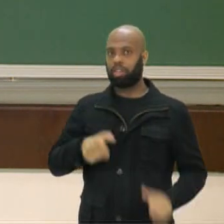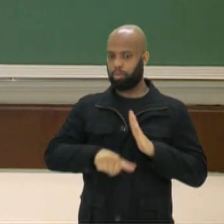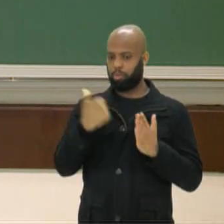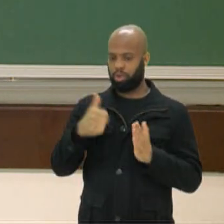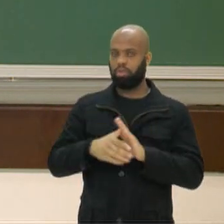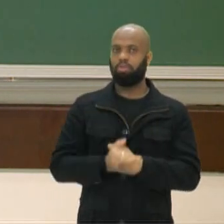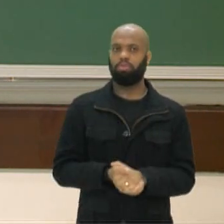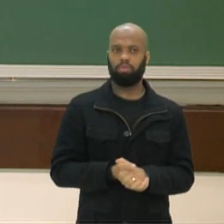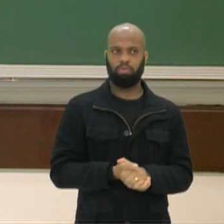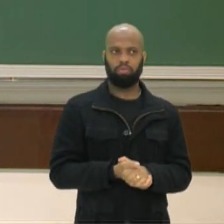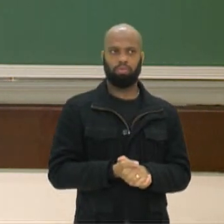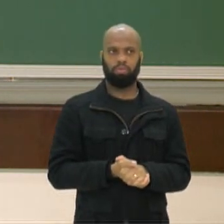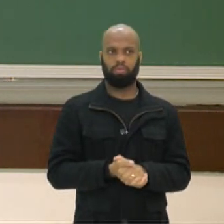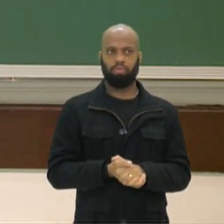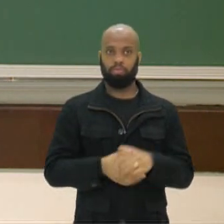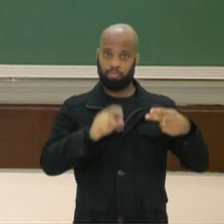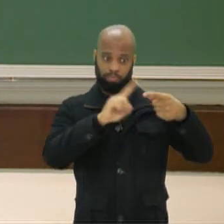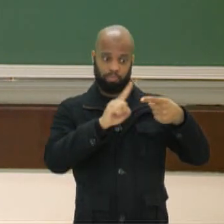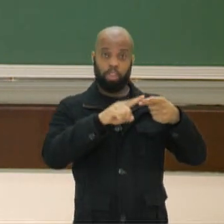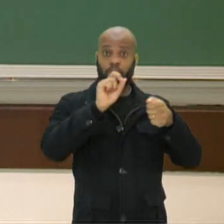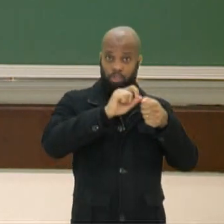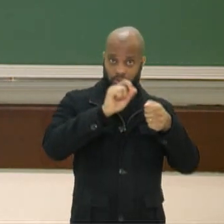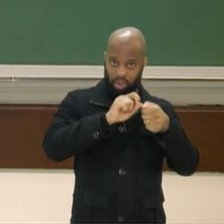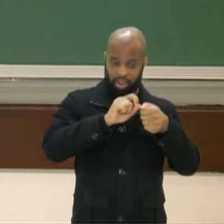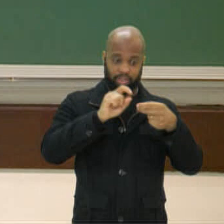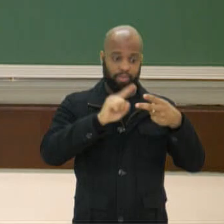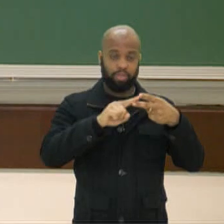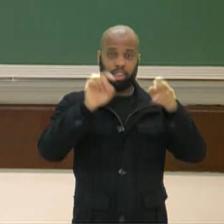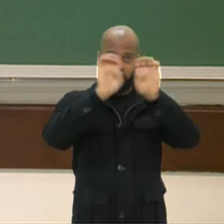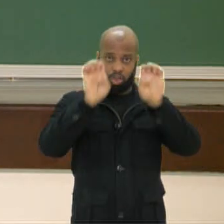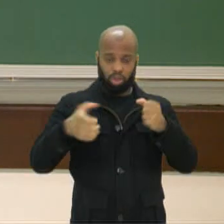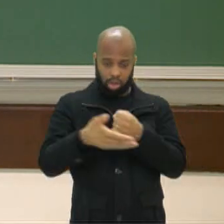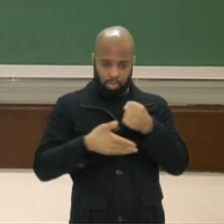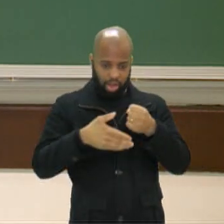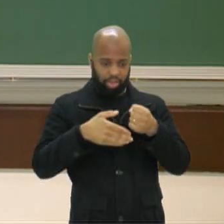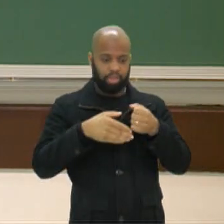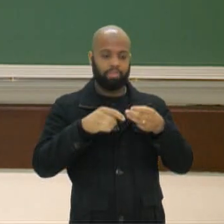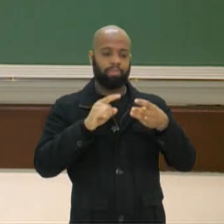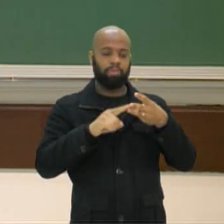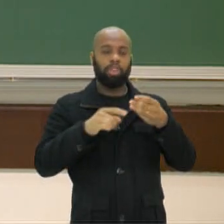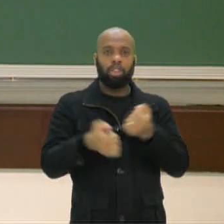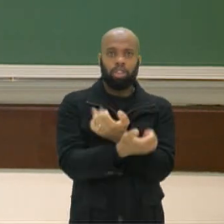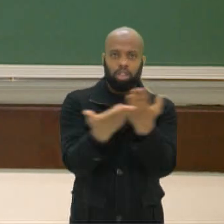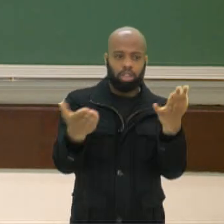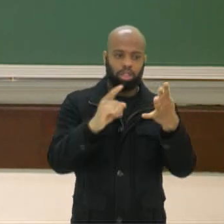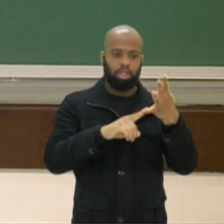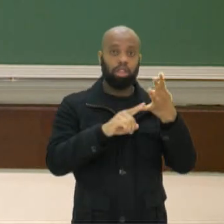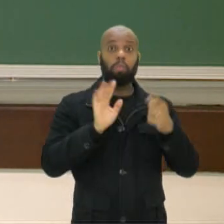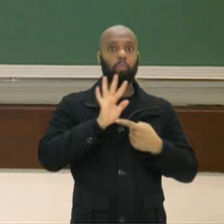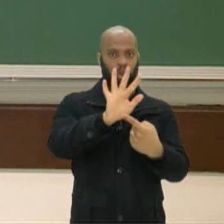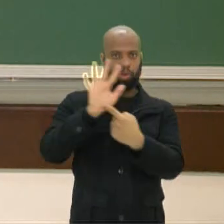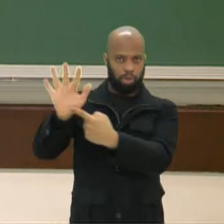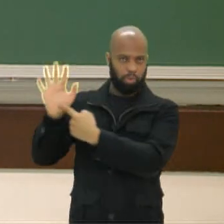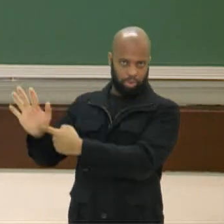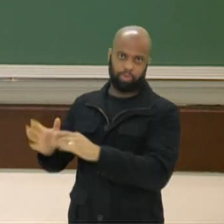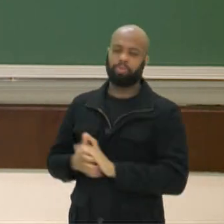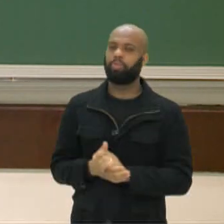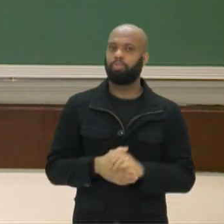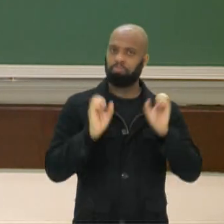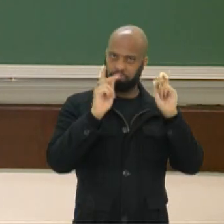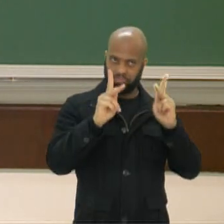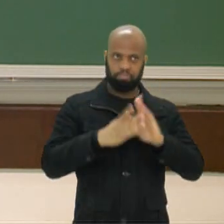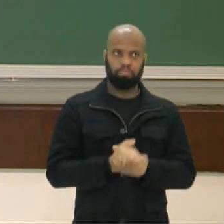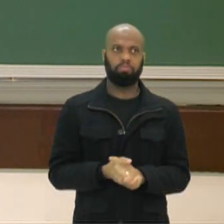Distribution and Exhibition. Produção, infraestrutura, distribuição e exibição.